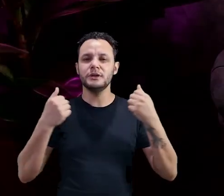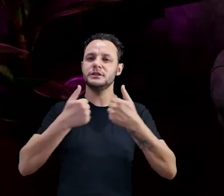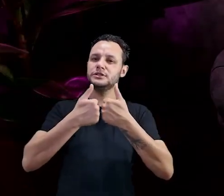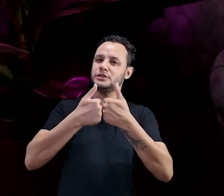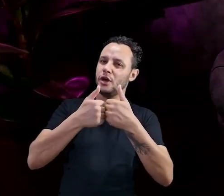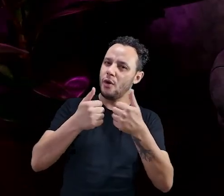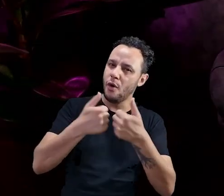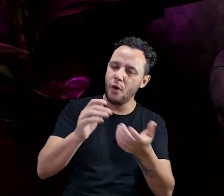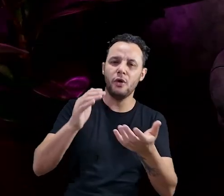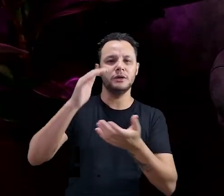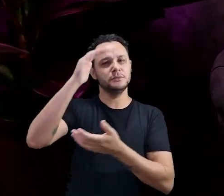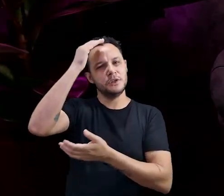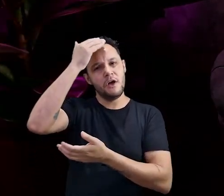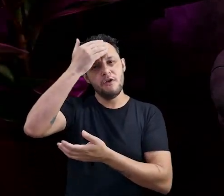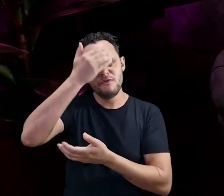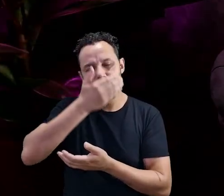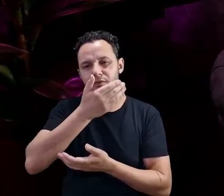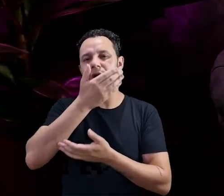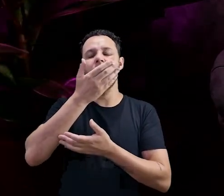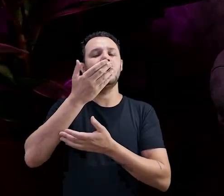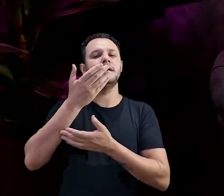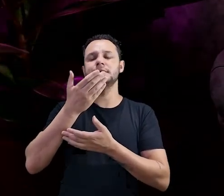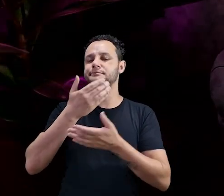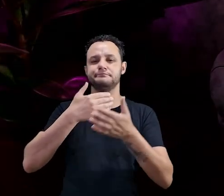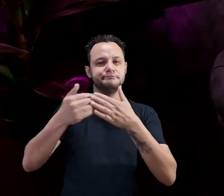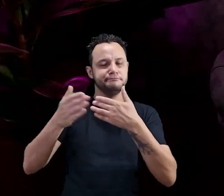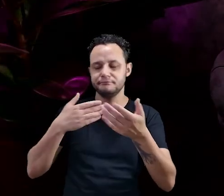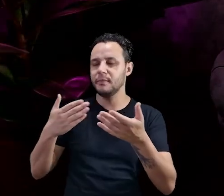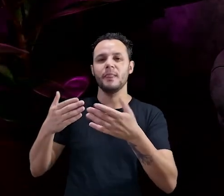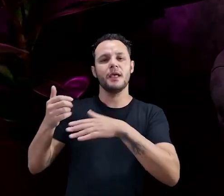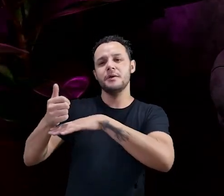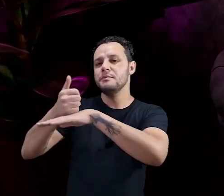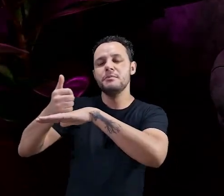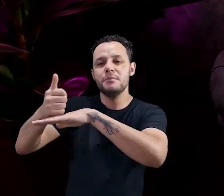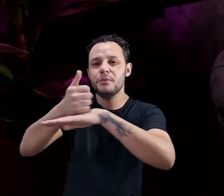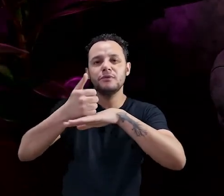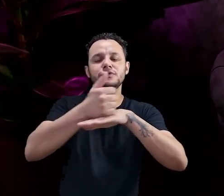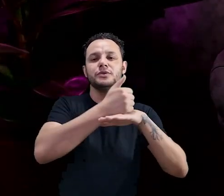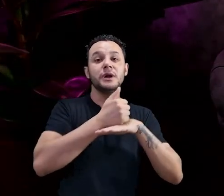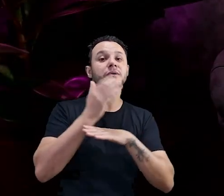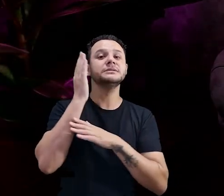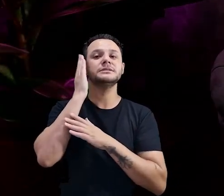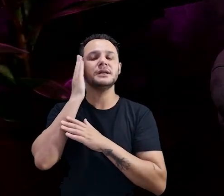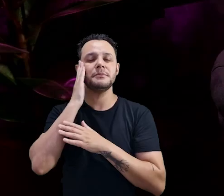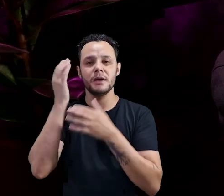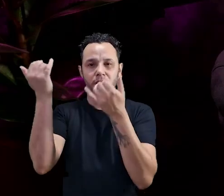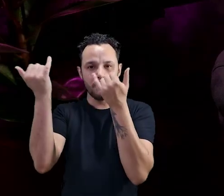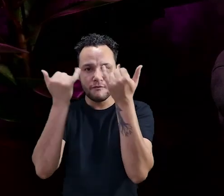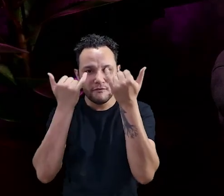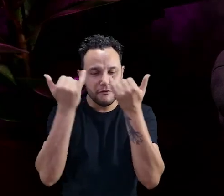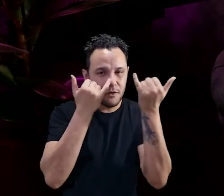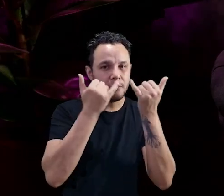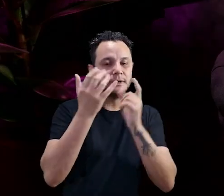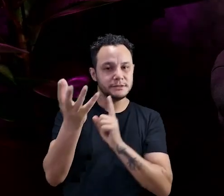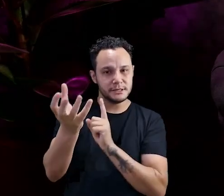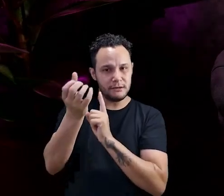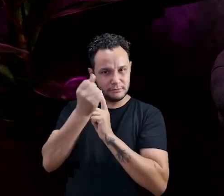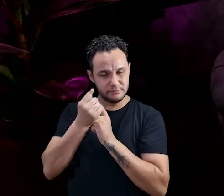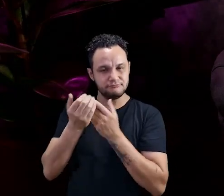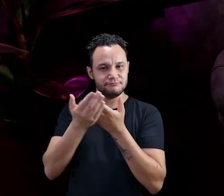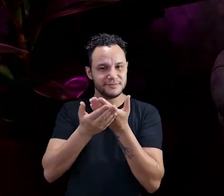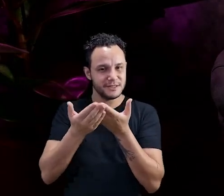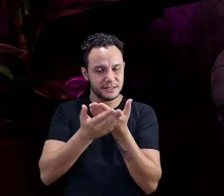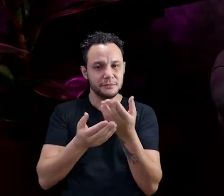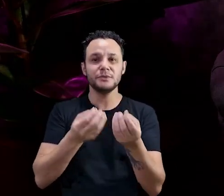de casa para a escola, né, que de repente não são os pais, é um profissional que fez esse transporte, todo mundo